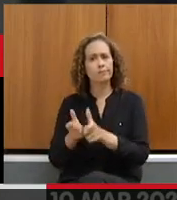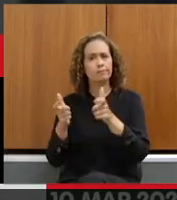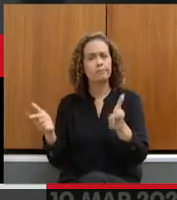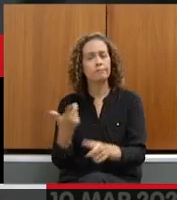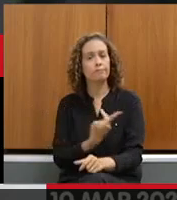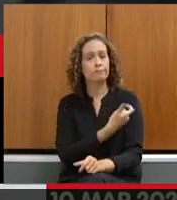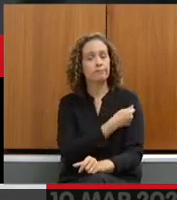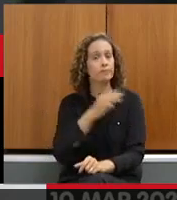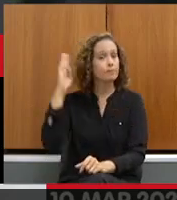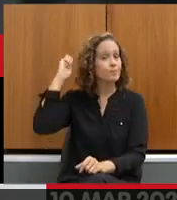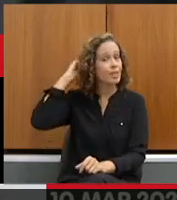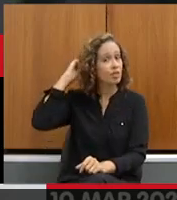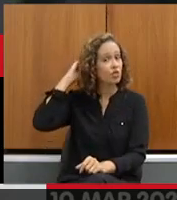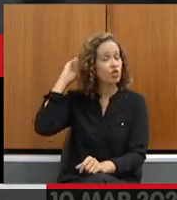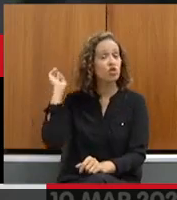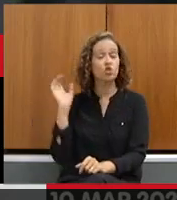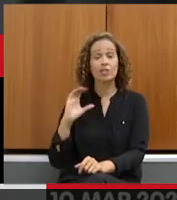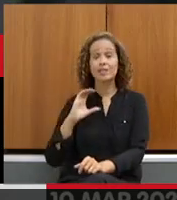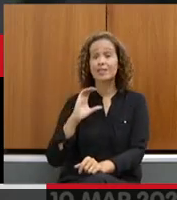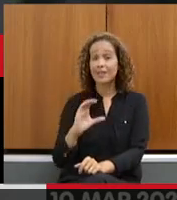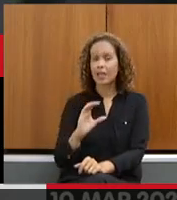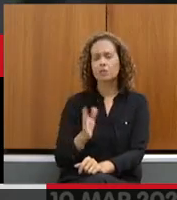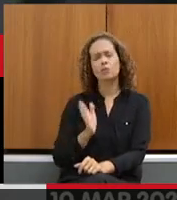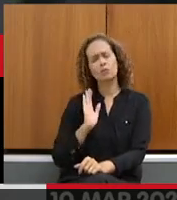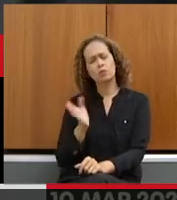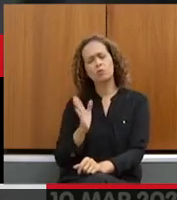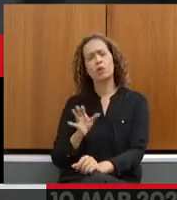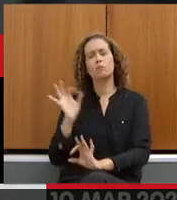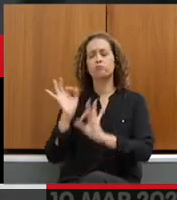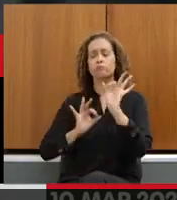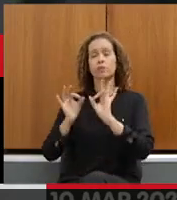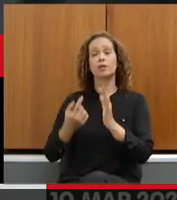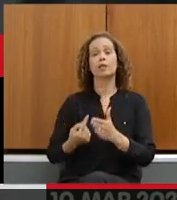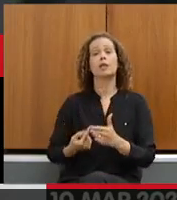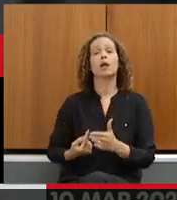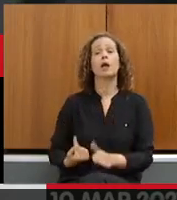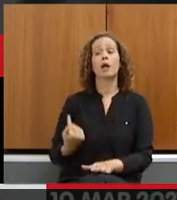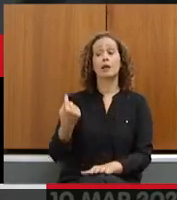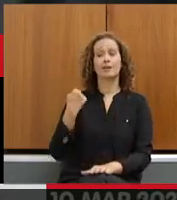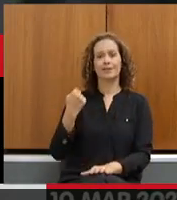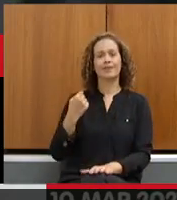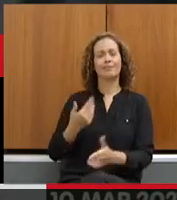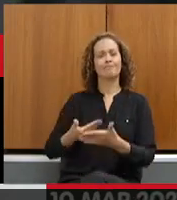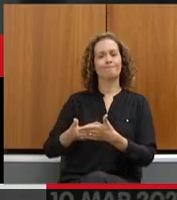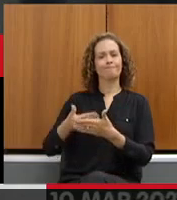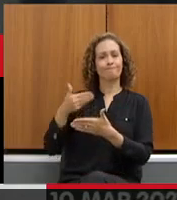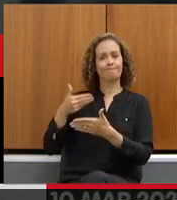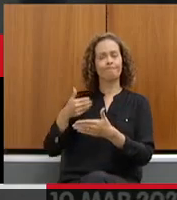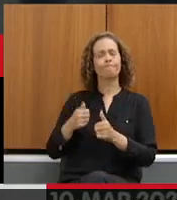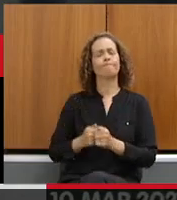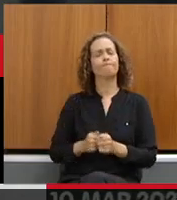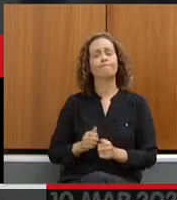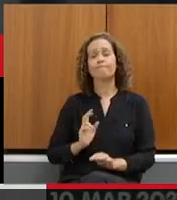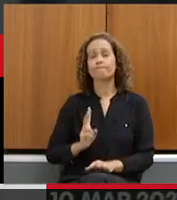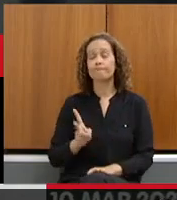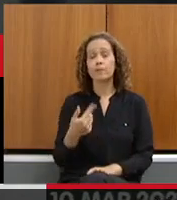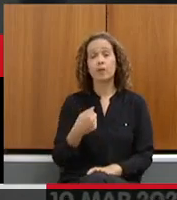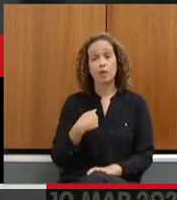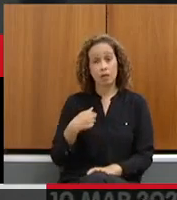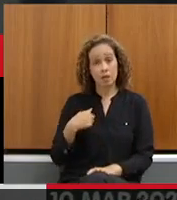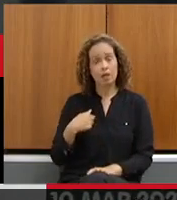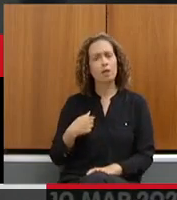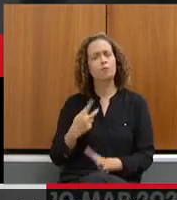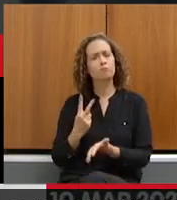da vacina da meningite C que foi isso que foi programado lá atrás sempre foi atendido e pelo contrário eu mesmo